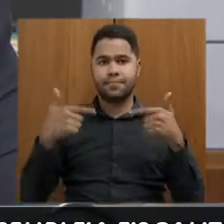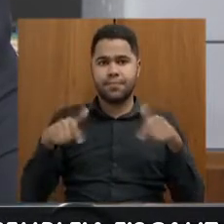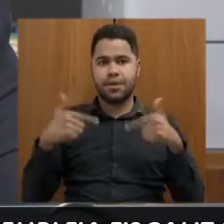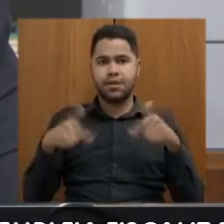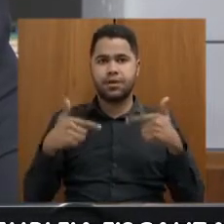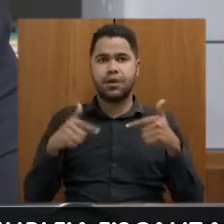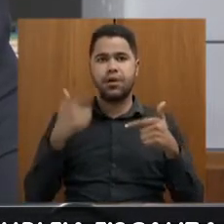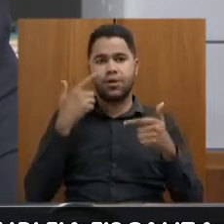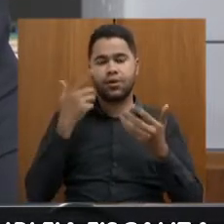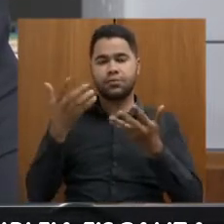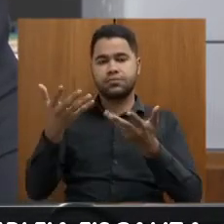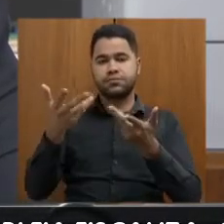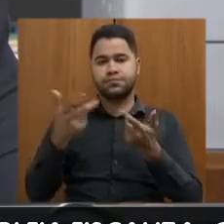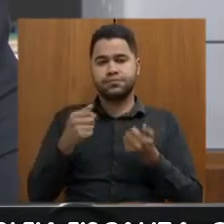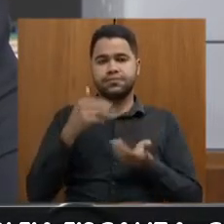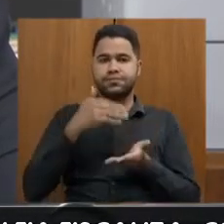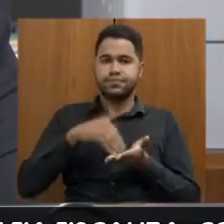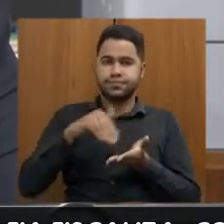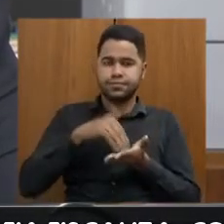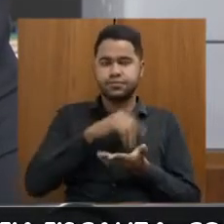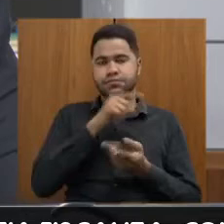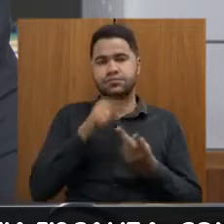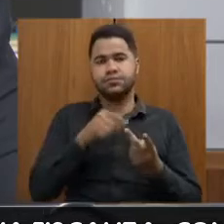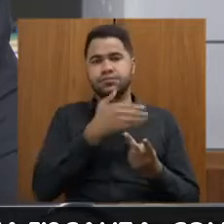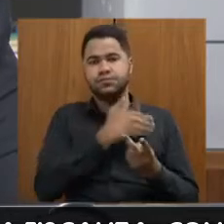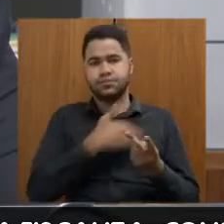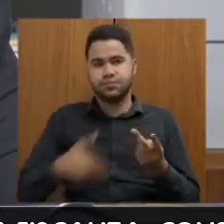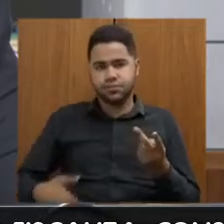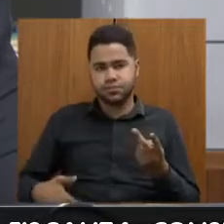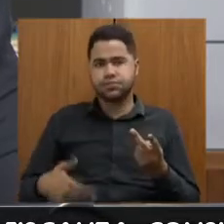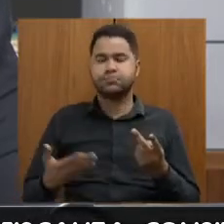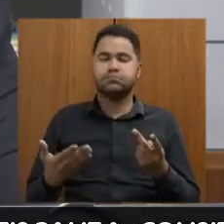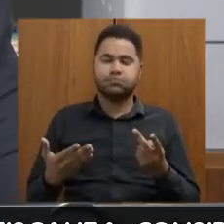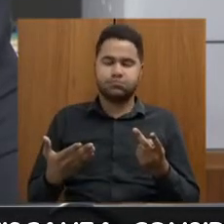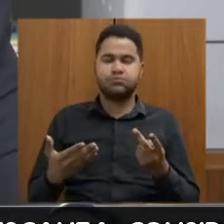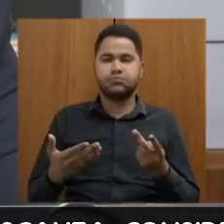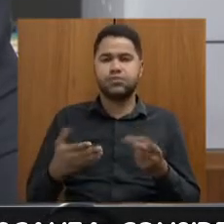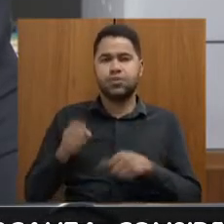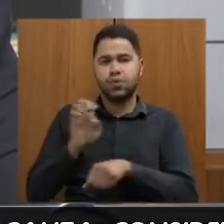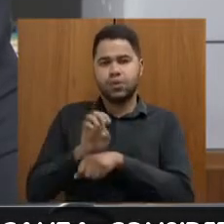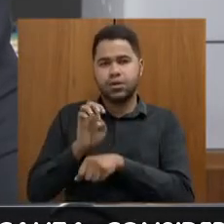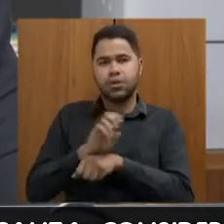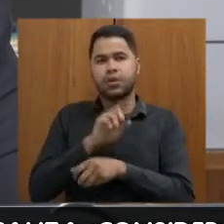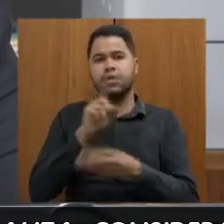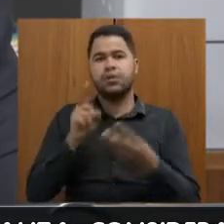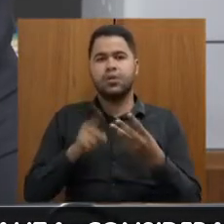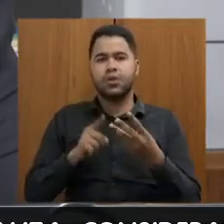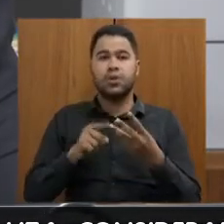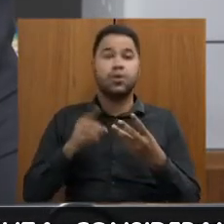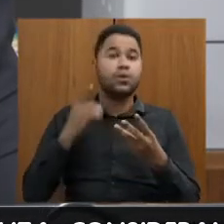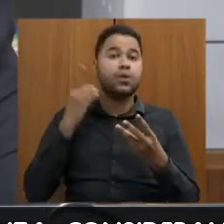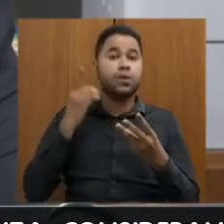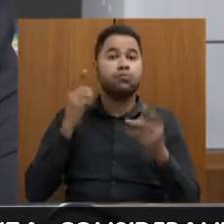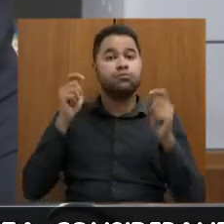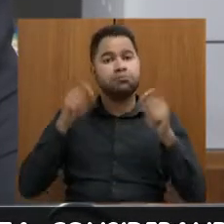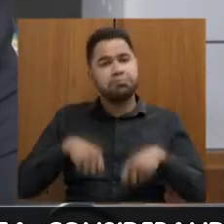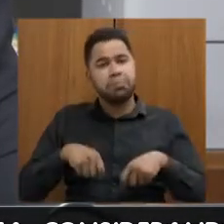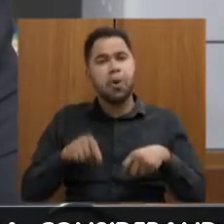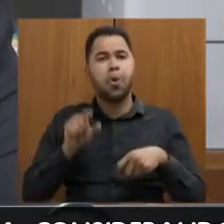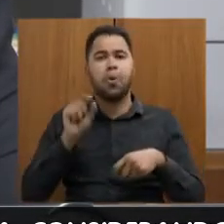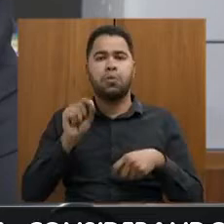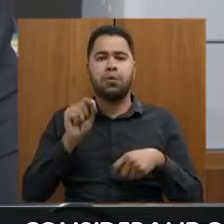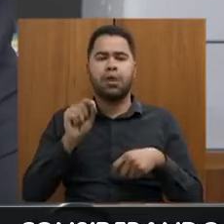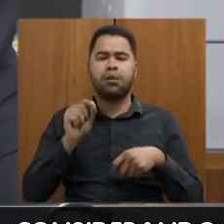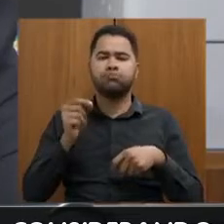ouvir né os secretários ouvir o governo do estado os deputados têm a possibilidade de